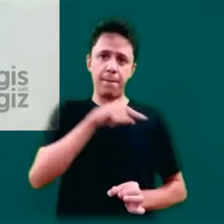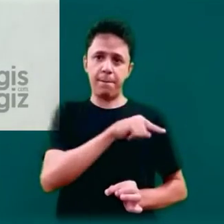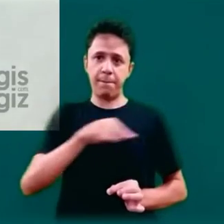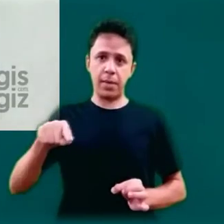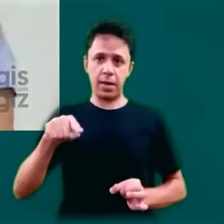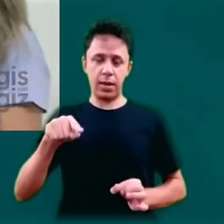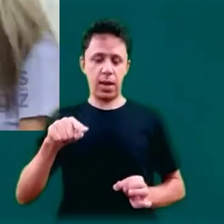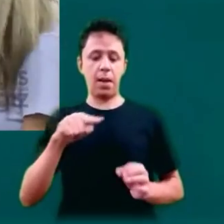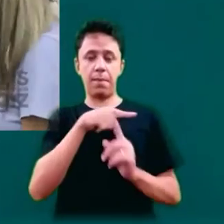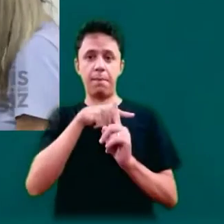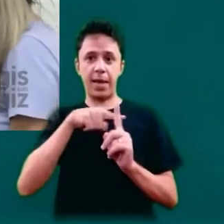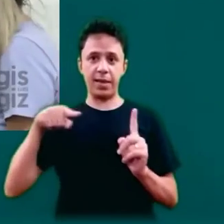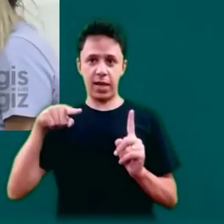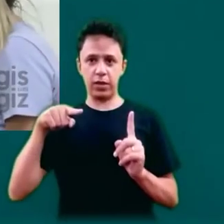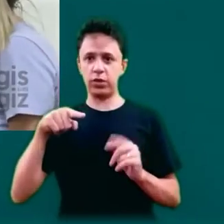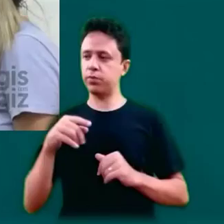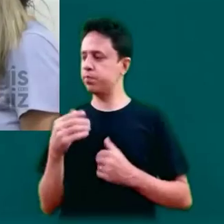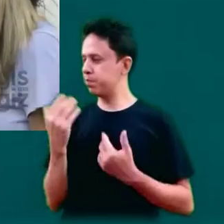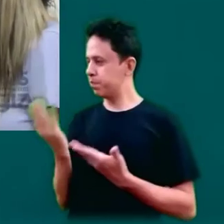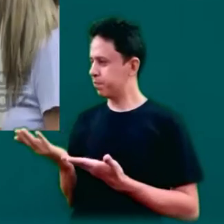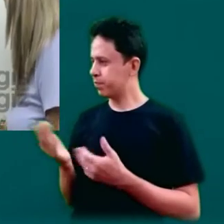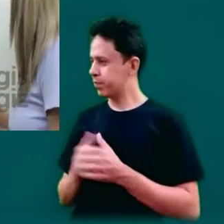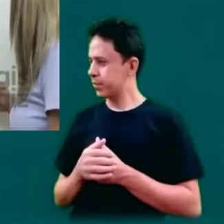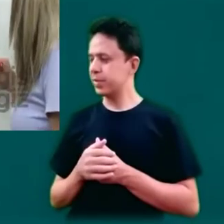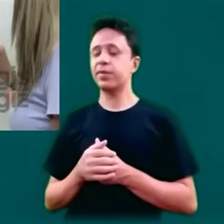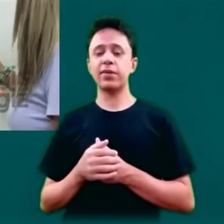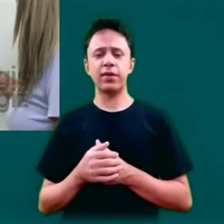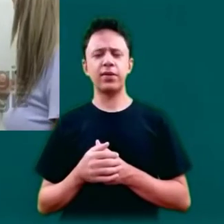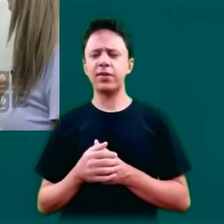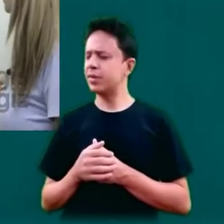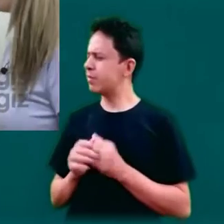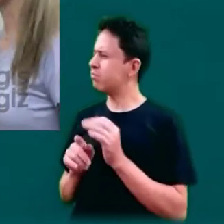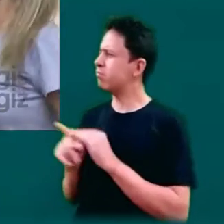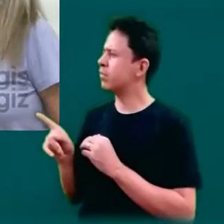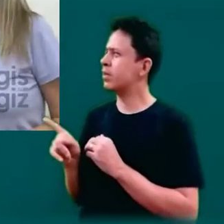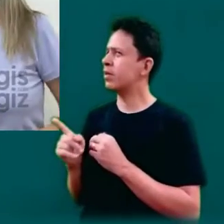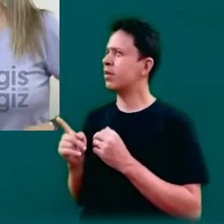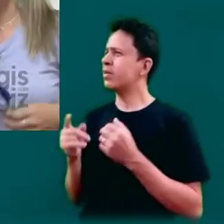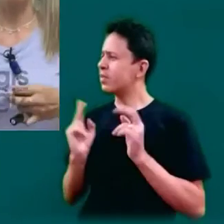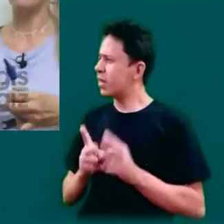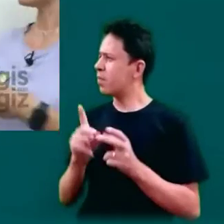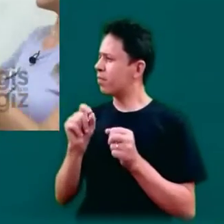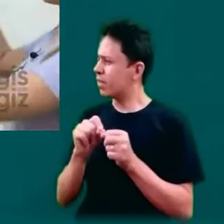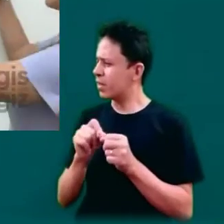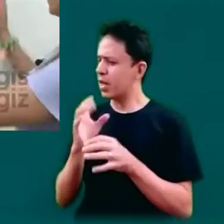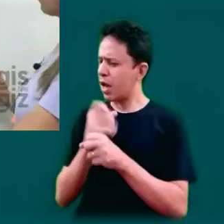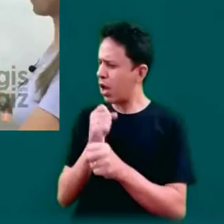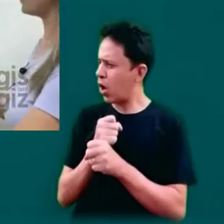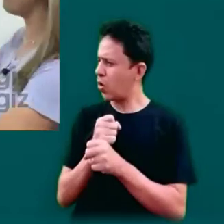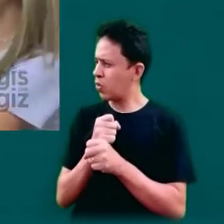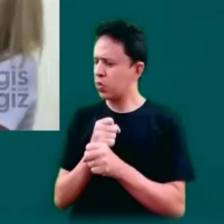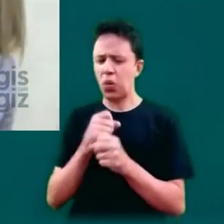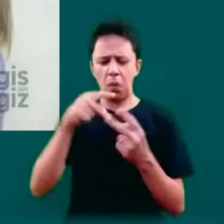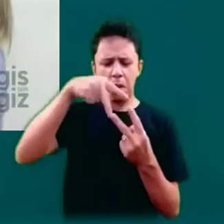maior. Ah, Giz, mas toda vez, então, eu vou ter que ficar fazendo esse